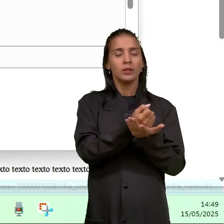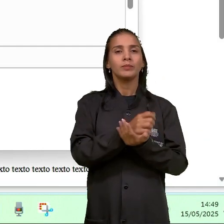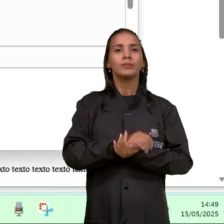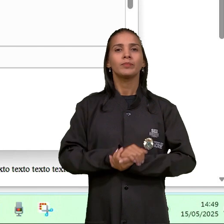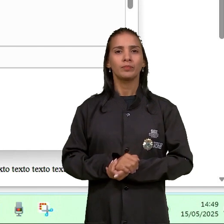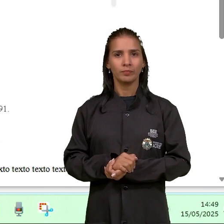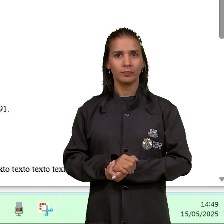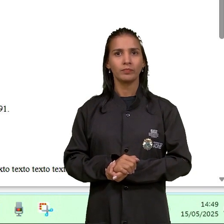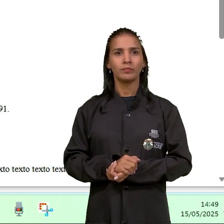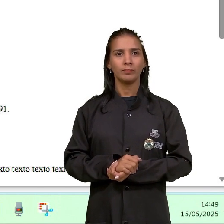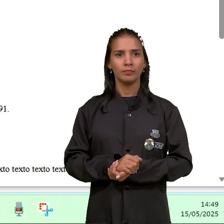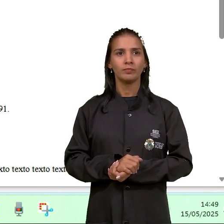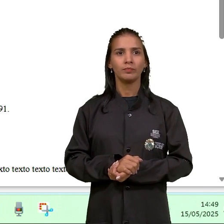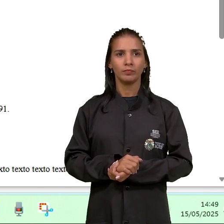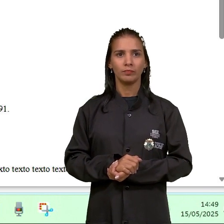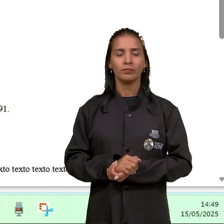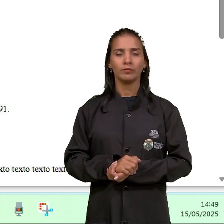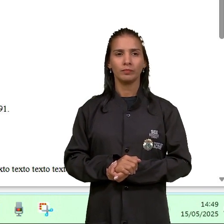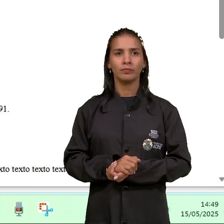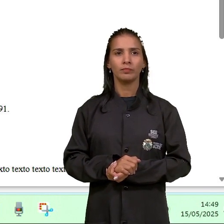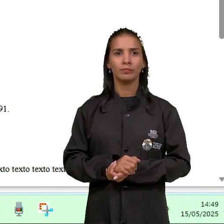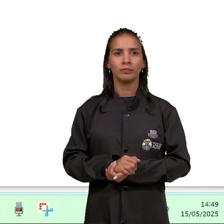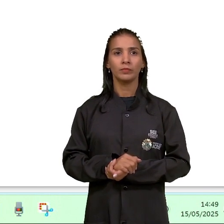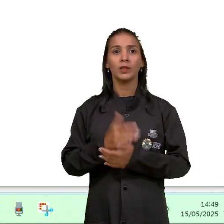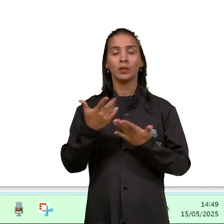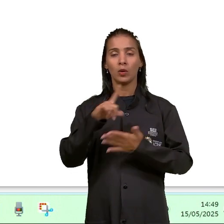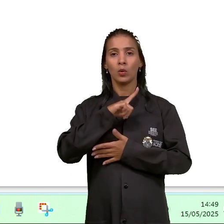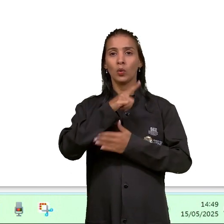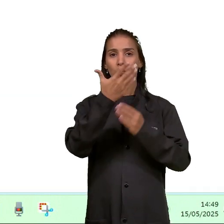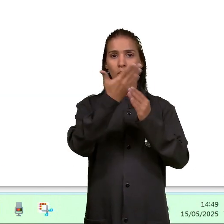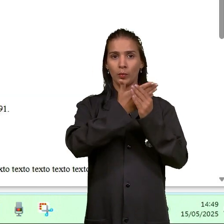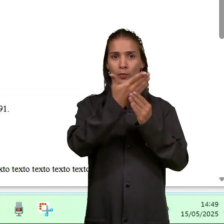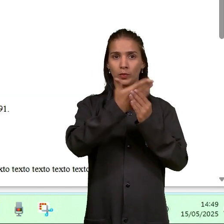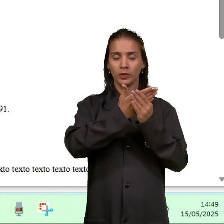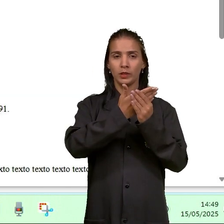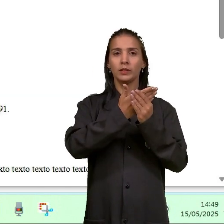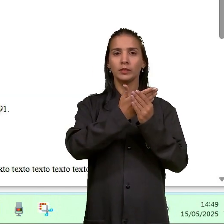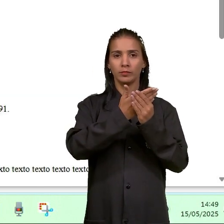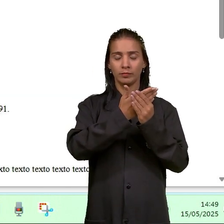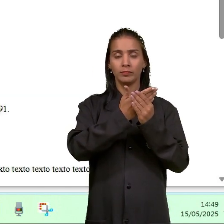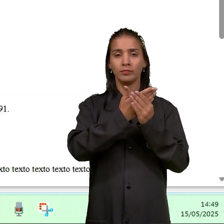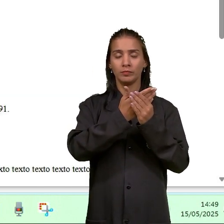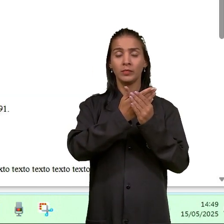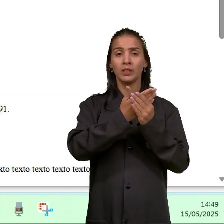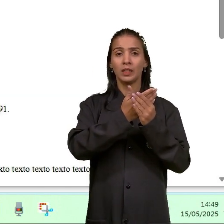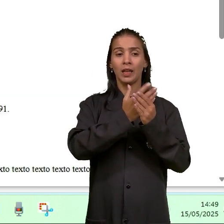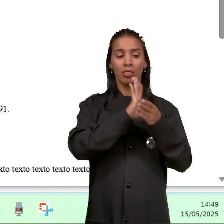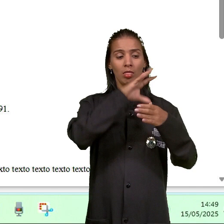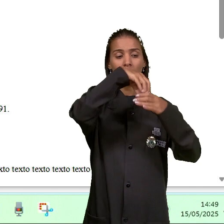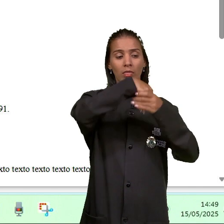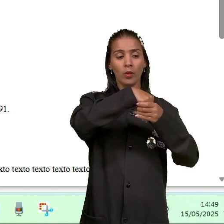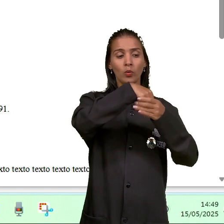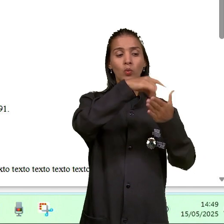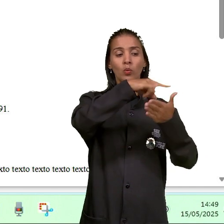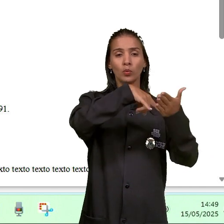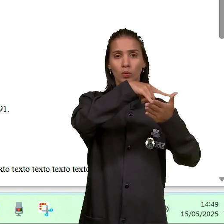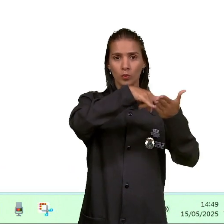Salvei. Vou fechar, pronto. Tem aqui um processo com um documento dentro. Eu clico aqui